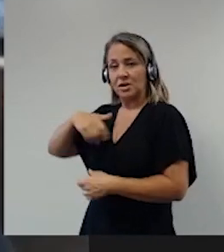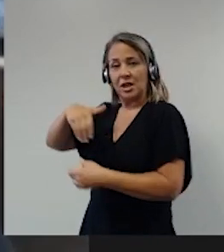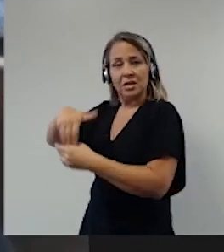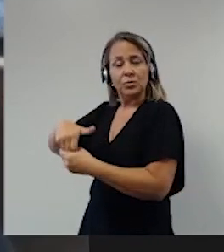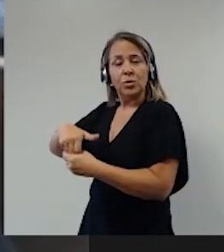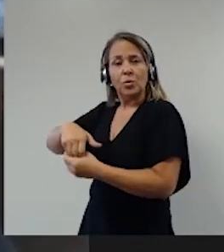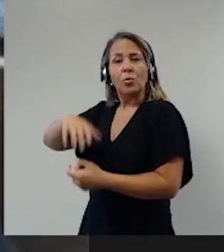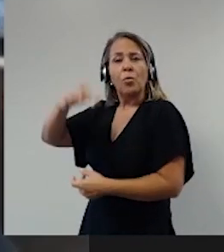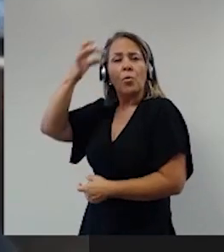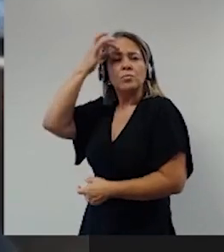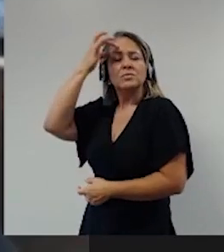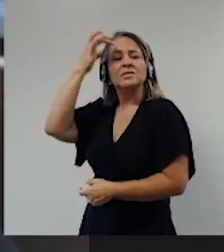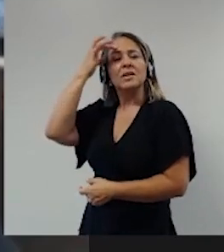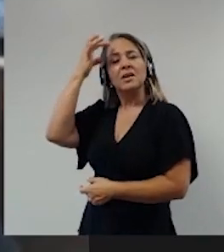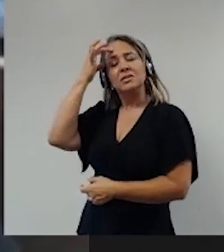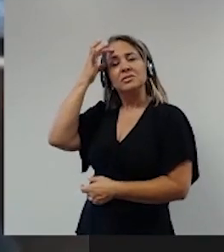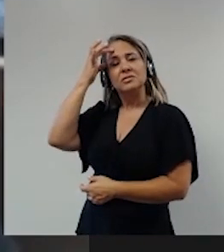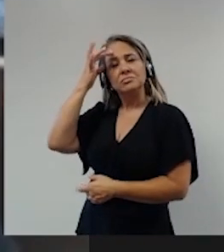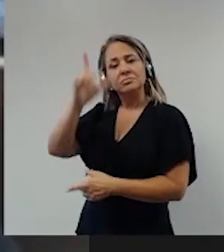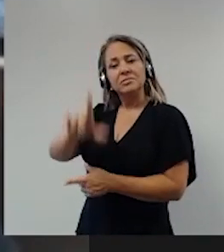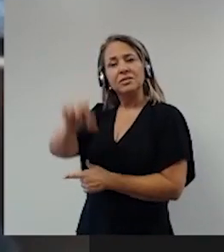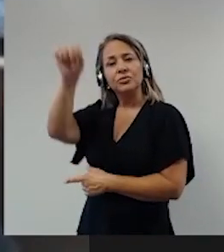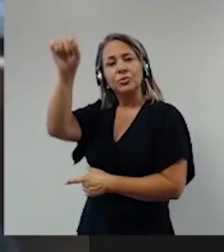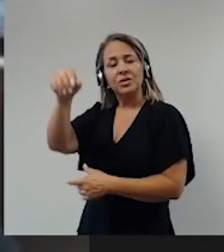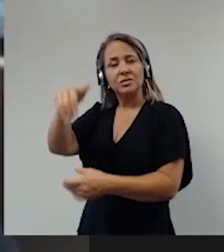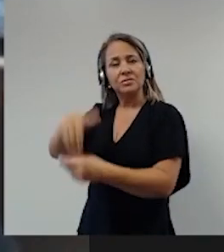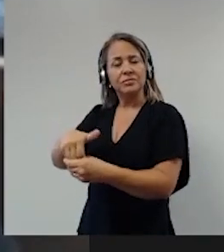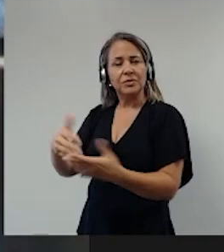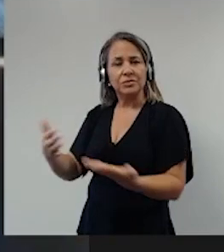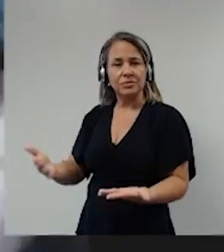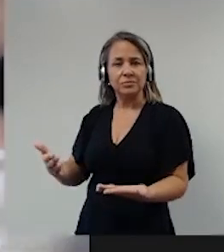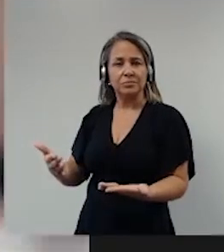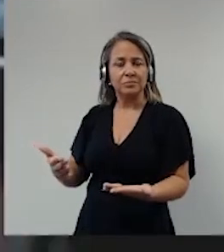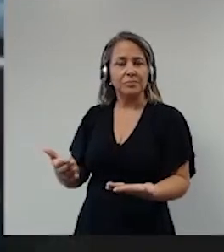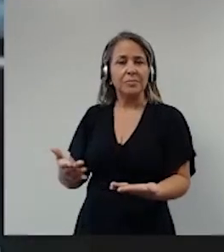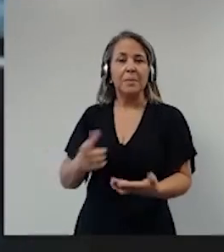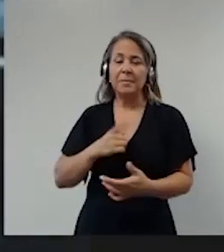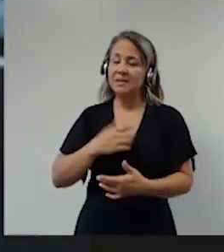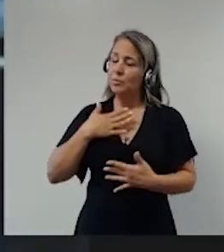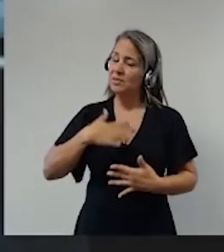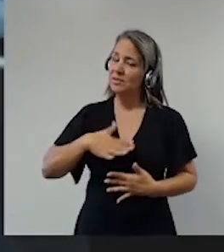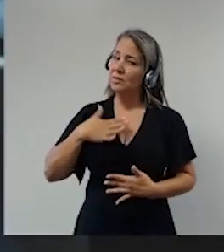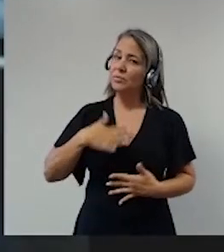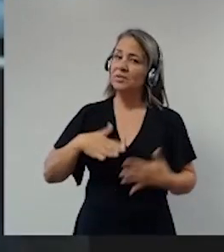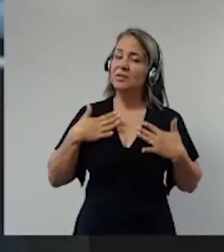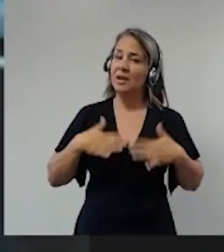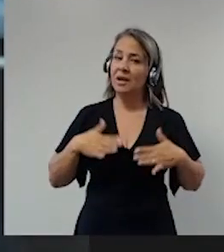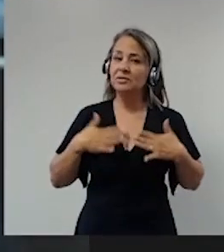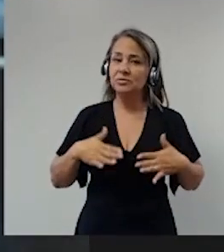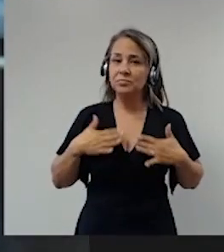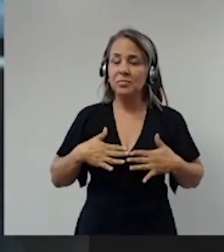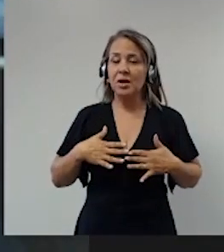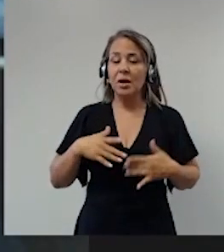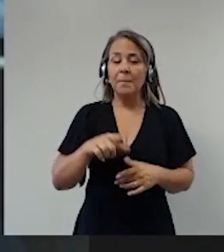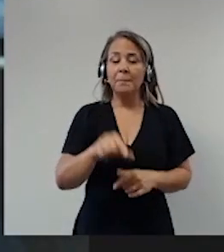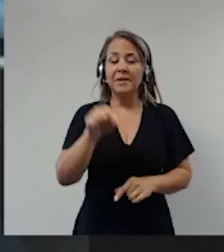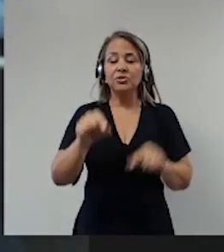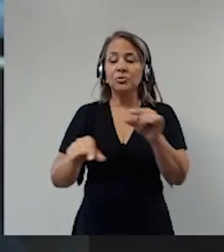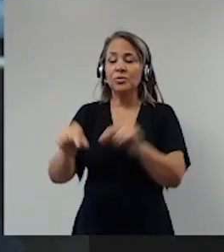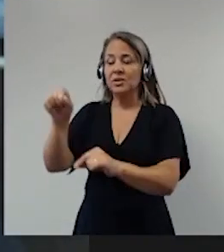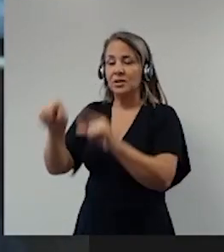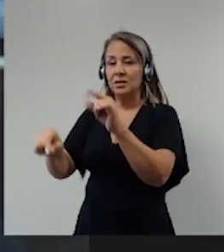do seu dever cívico em relação a ter uma tranquilidade para a escolha do